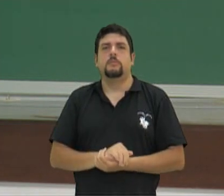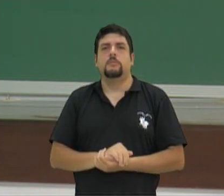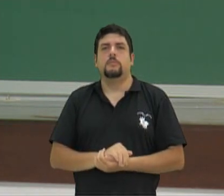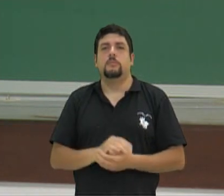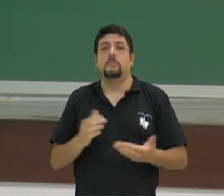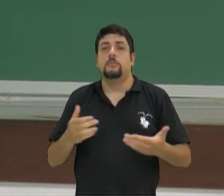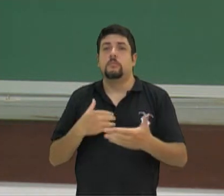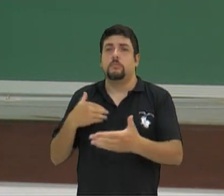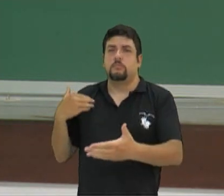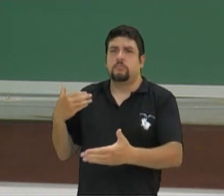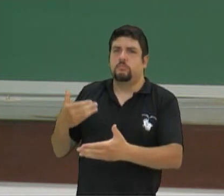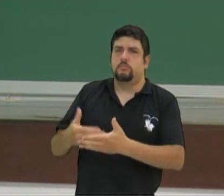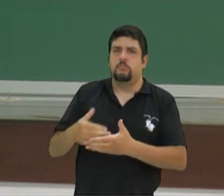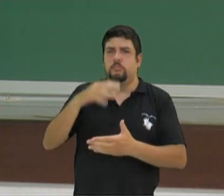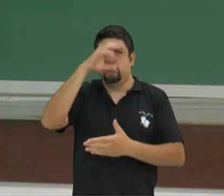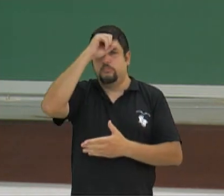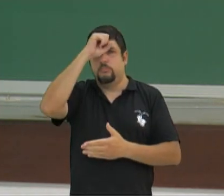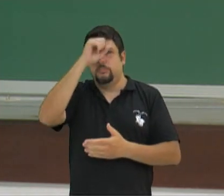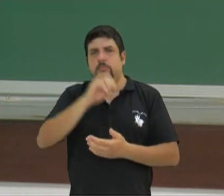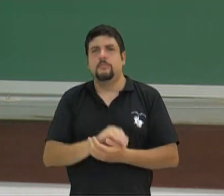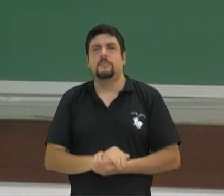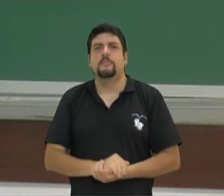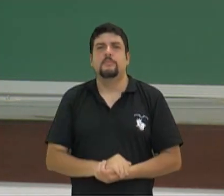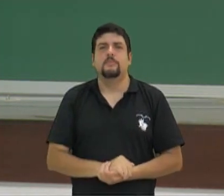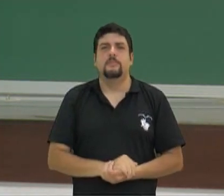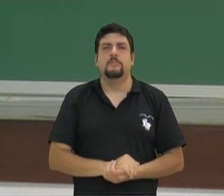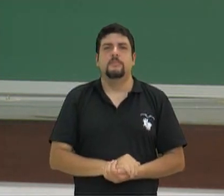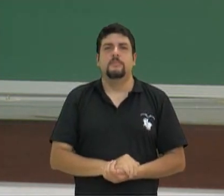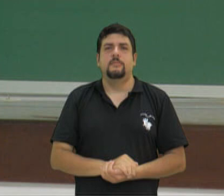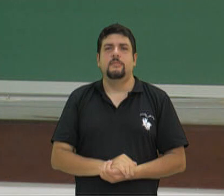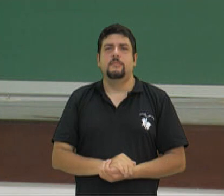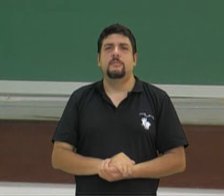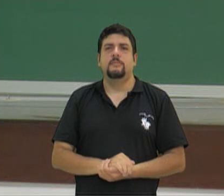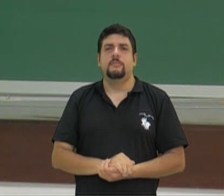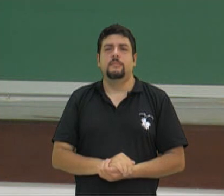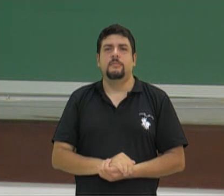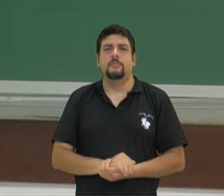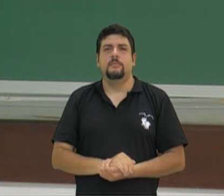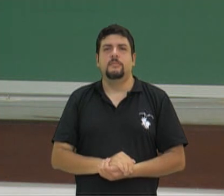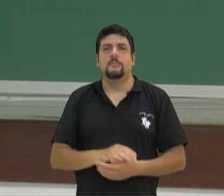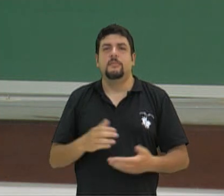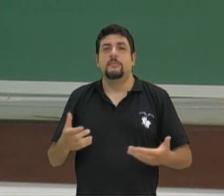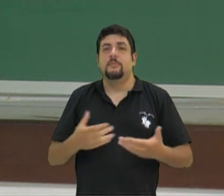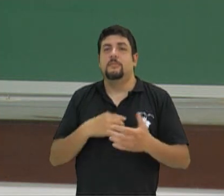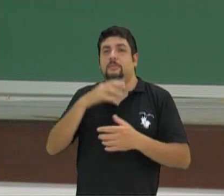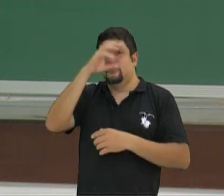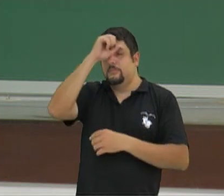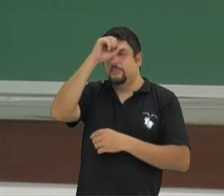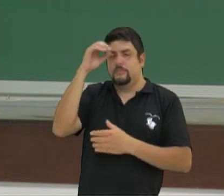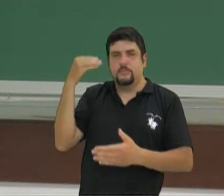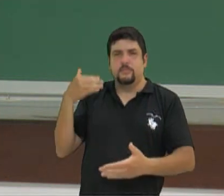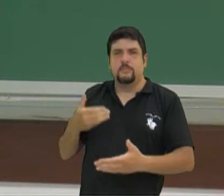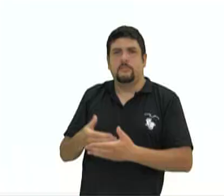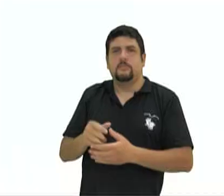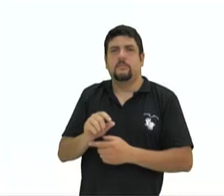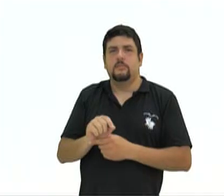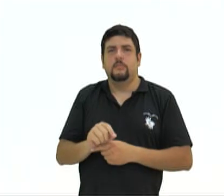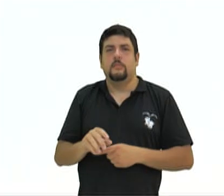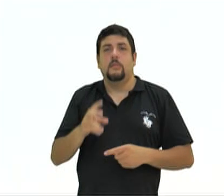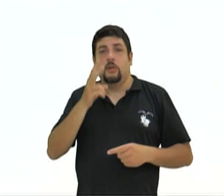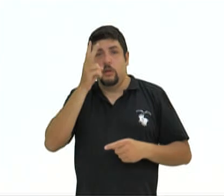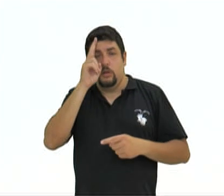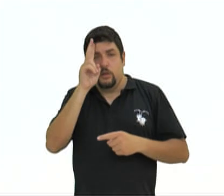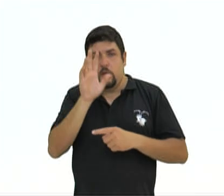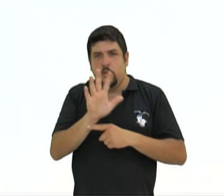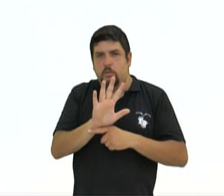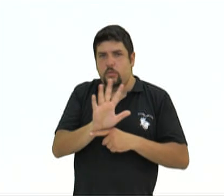a gente aprendeu hoje. Olha quem que é esse aqui, ó. Igualzinho, né? Sou eu aqui. O que aprendemos hoje, pessoal? História do cinema,